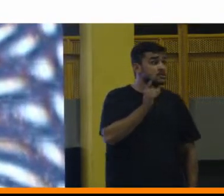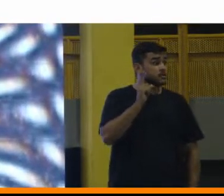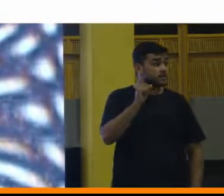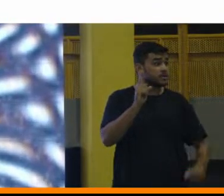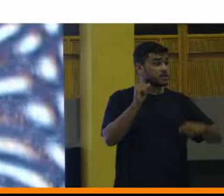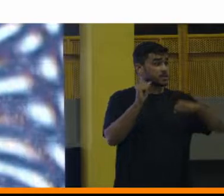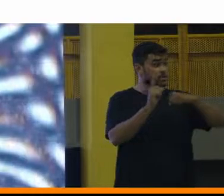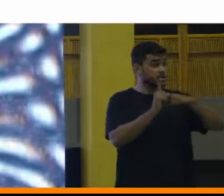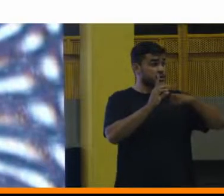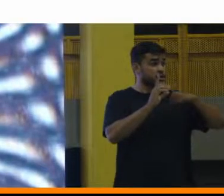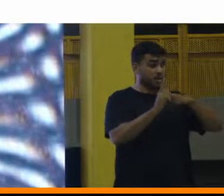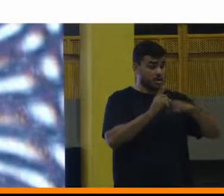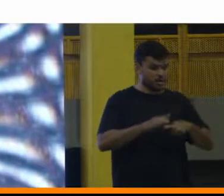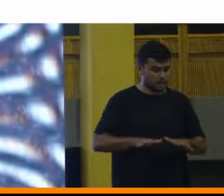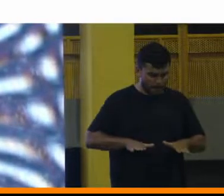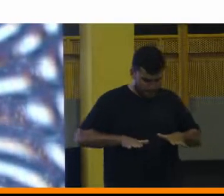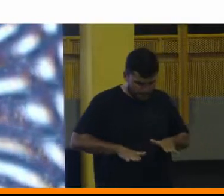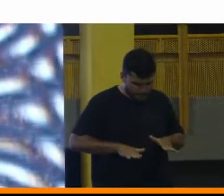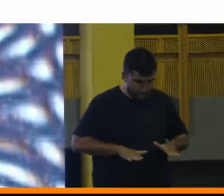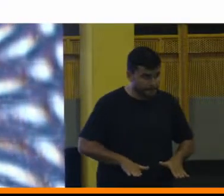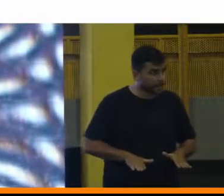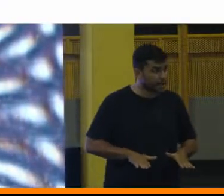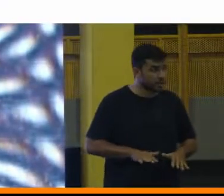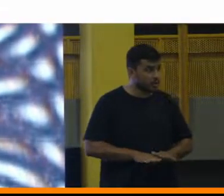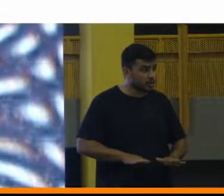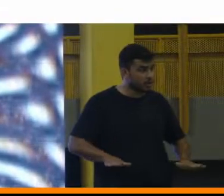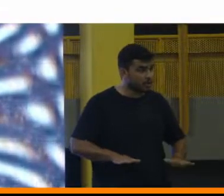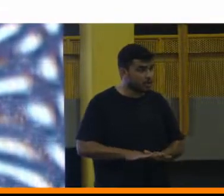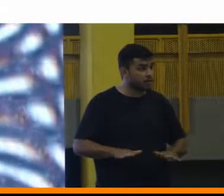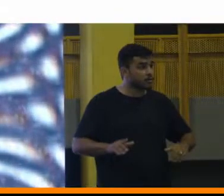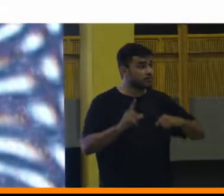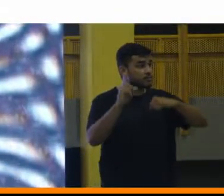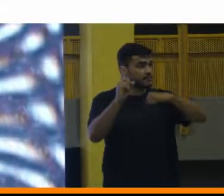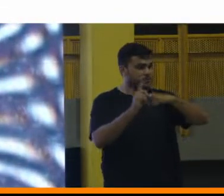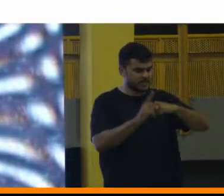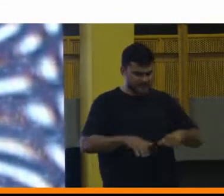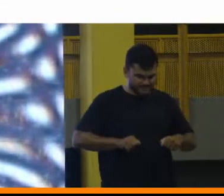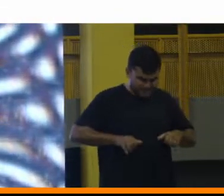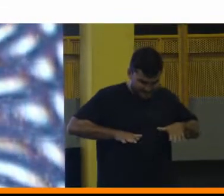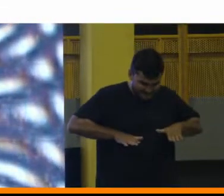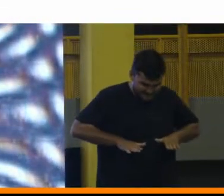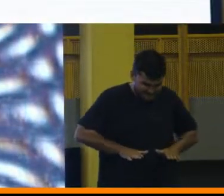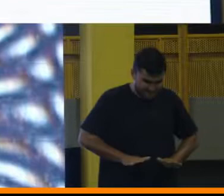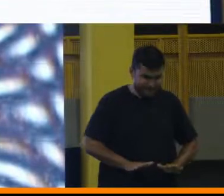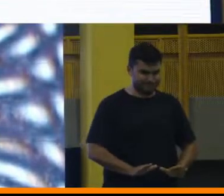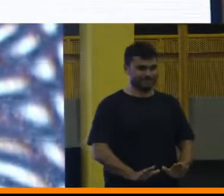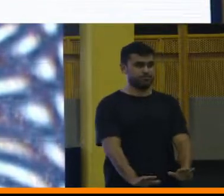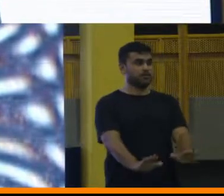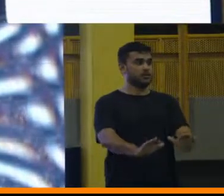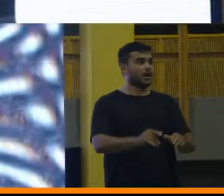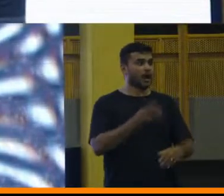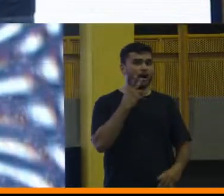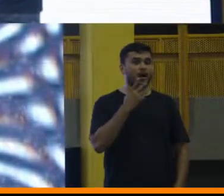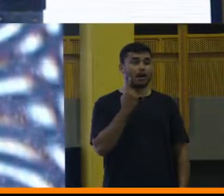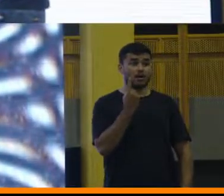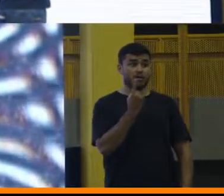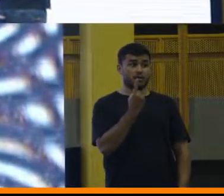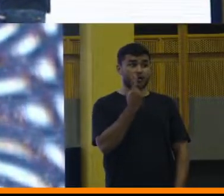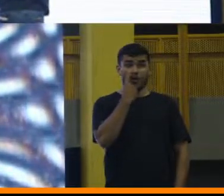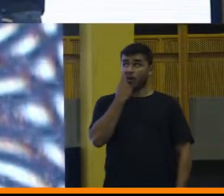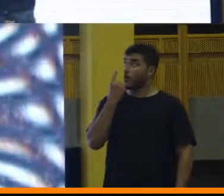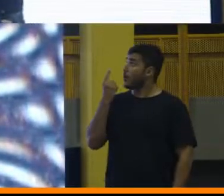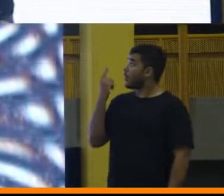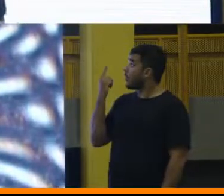está em contato com o chão. O garoto empurra o chão para a esquerda e o chão empurra o garoto